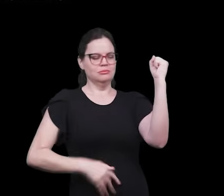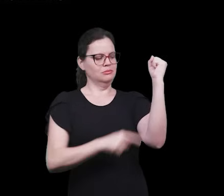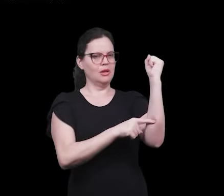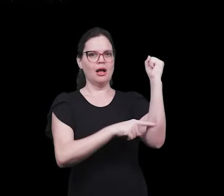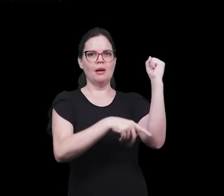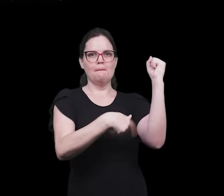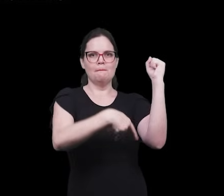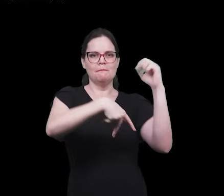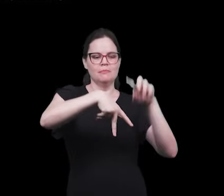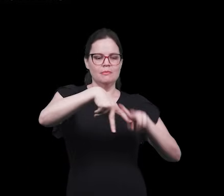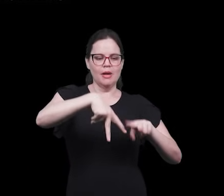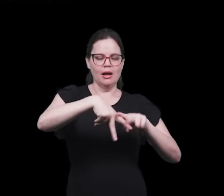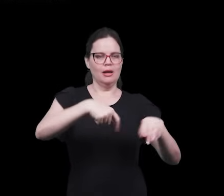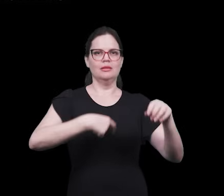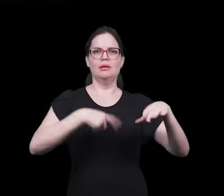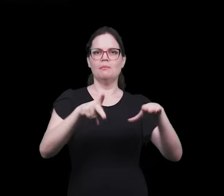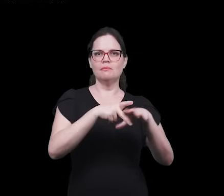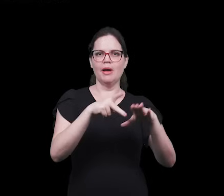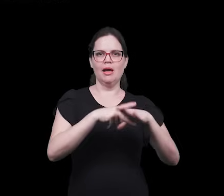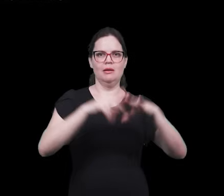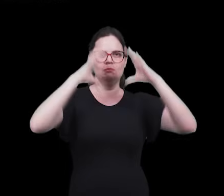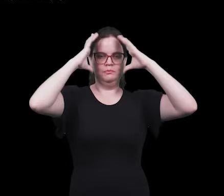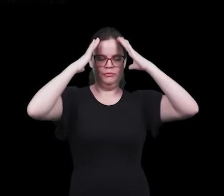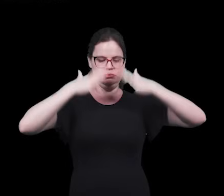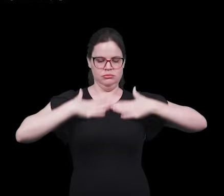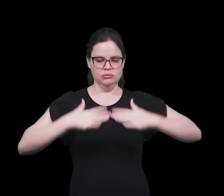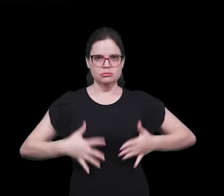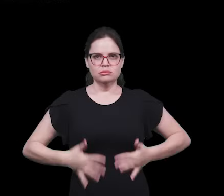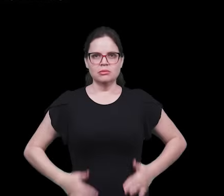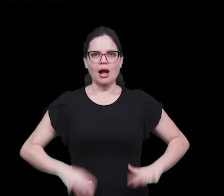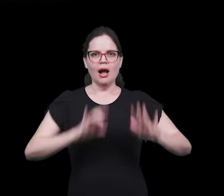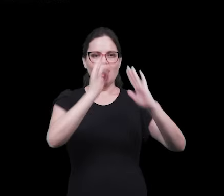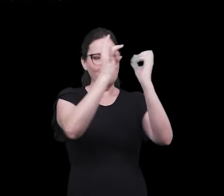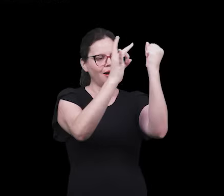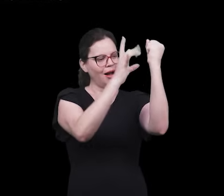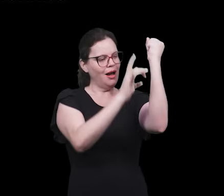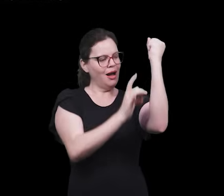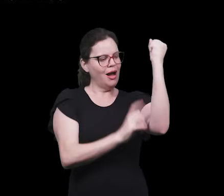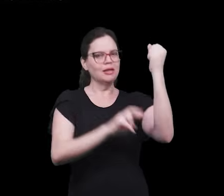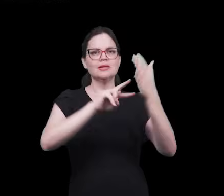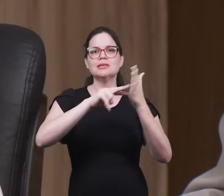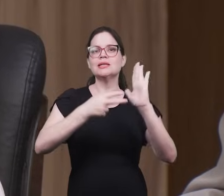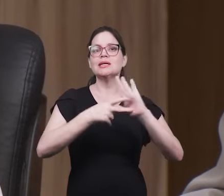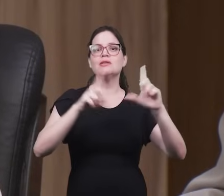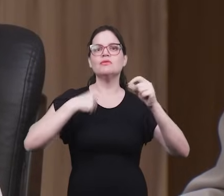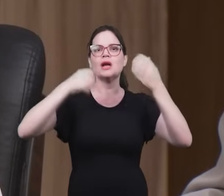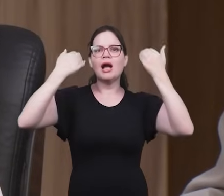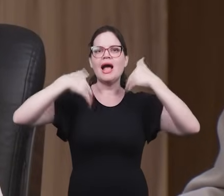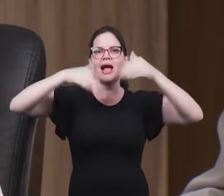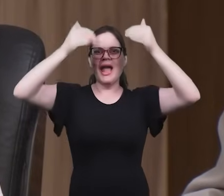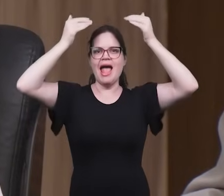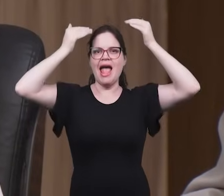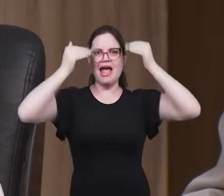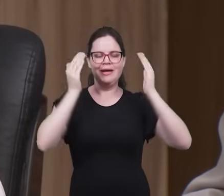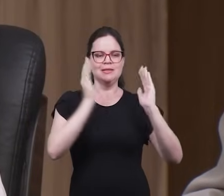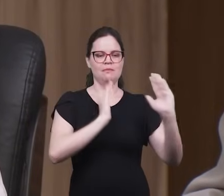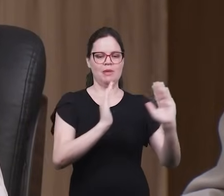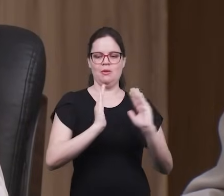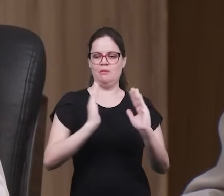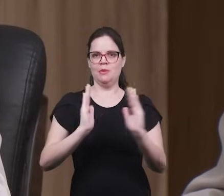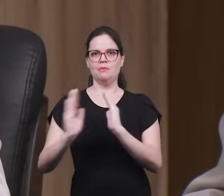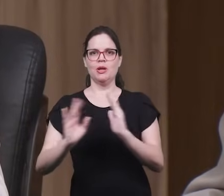depois o Romano, por último, não é? Então, mostrando que aquela estátua